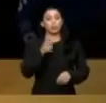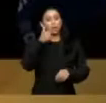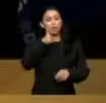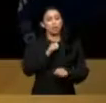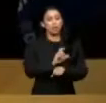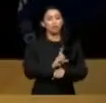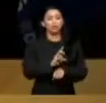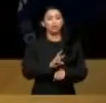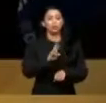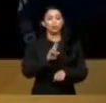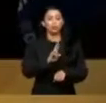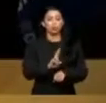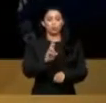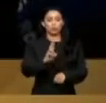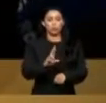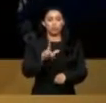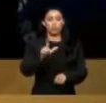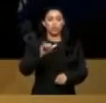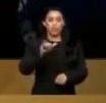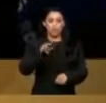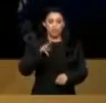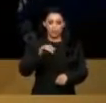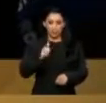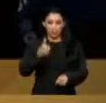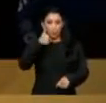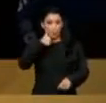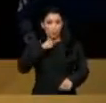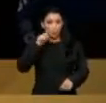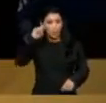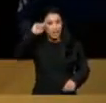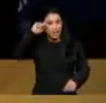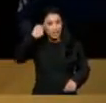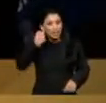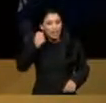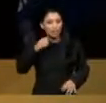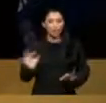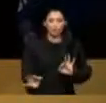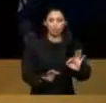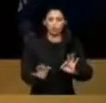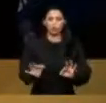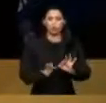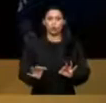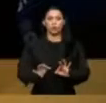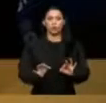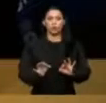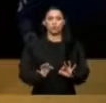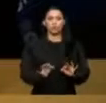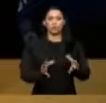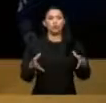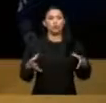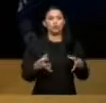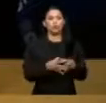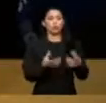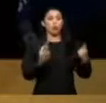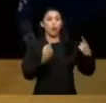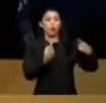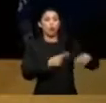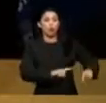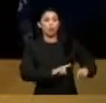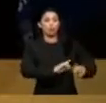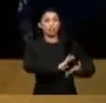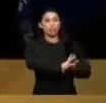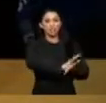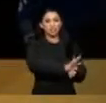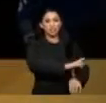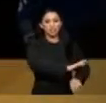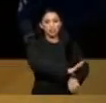Vaz, uma mulher negra, que coordena o Grupo de Atuação Especial de Combate à Discriminação, foi